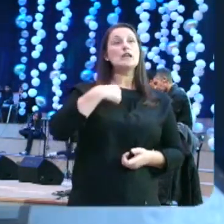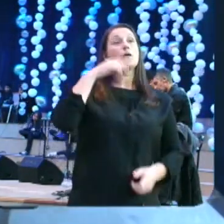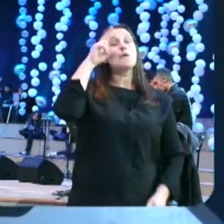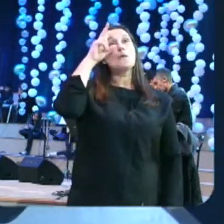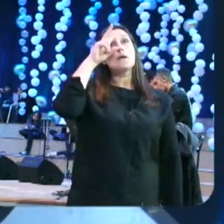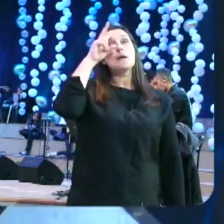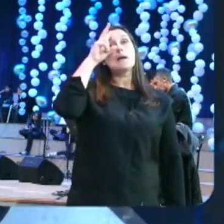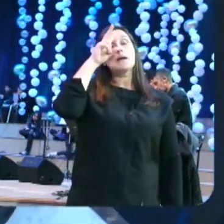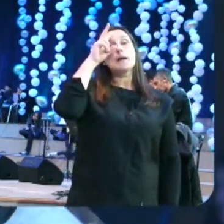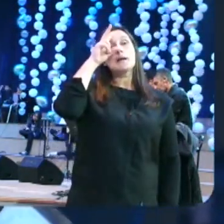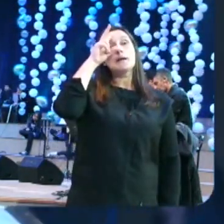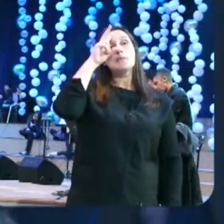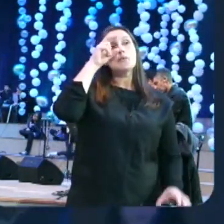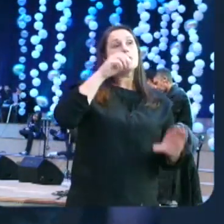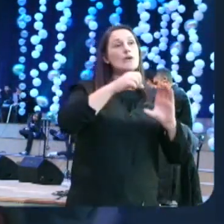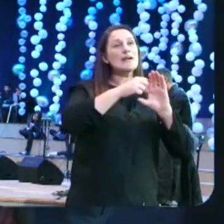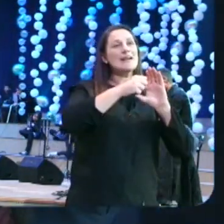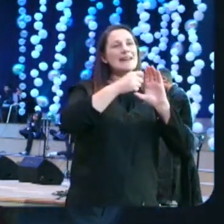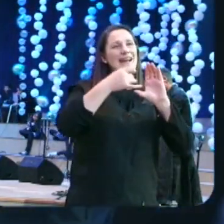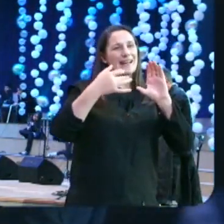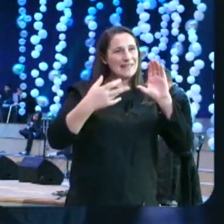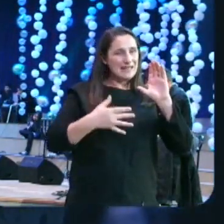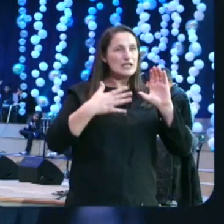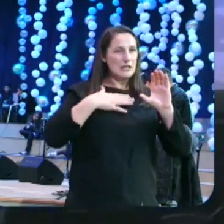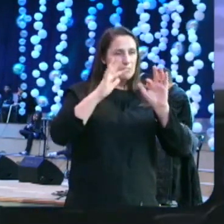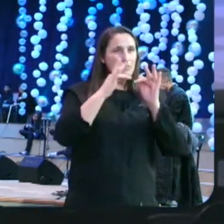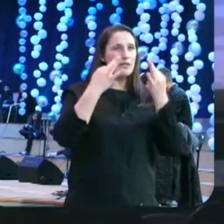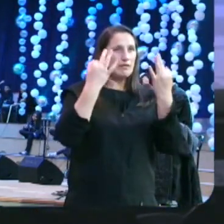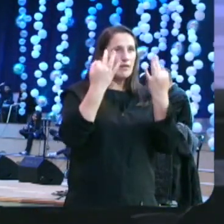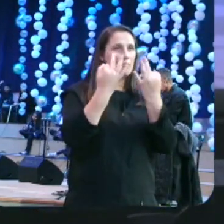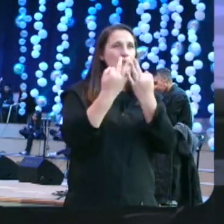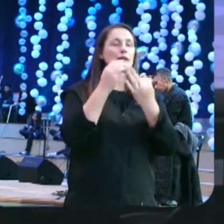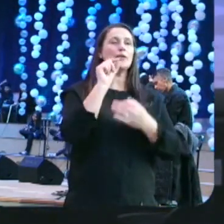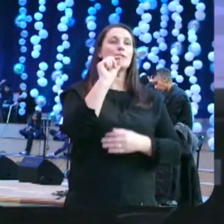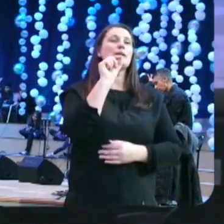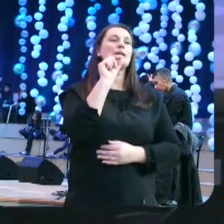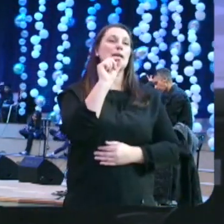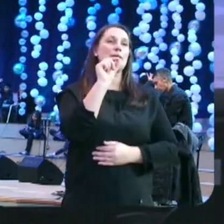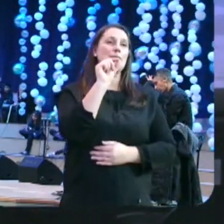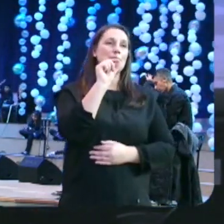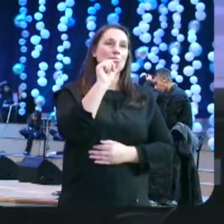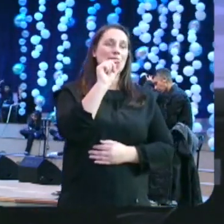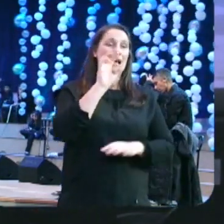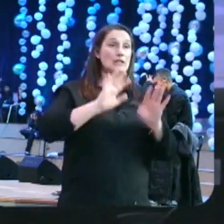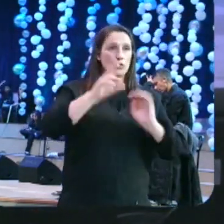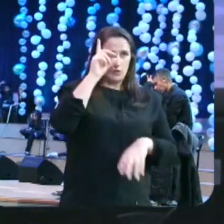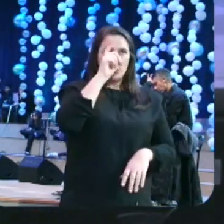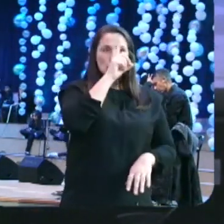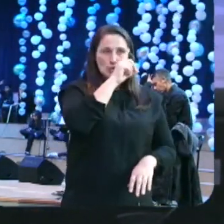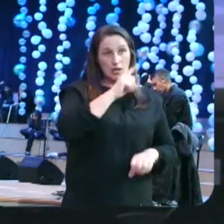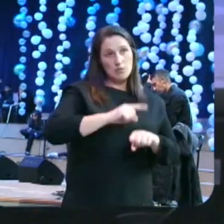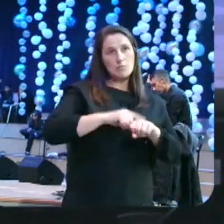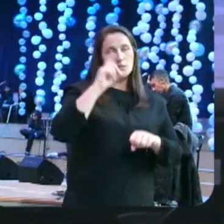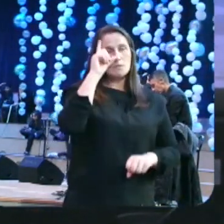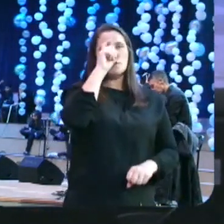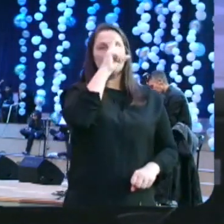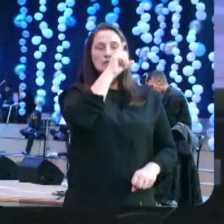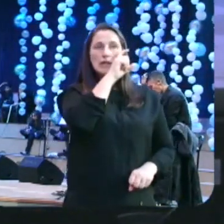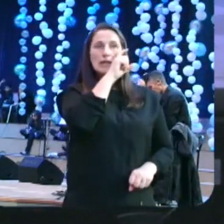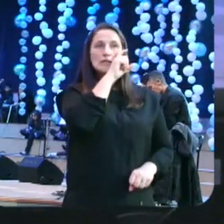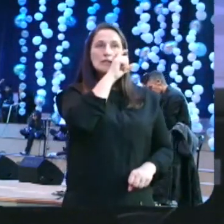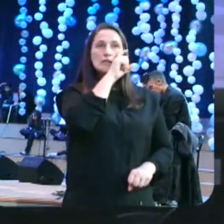uma das características da minha família era quando a gente tinha algumas dificuldades,